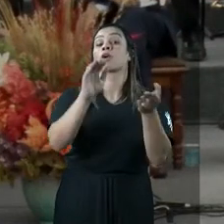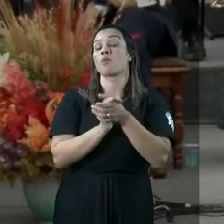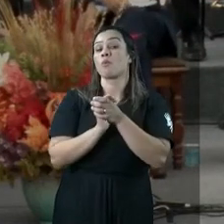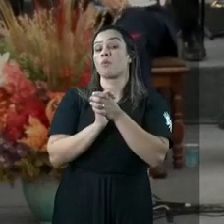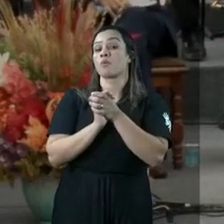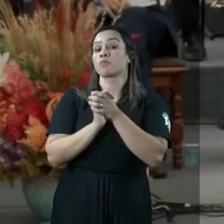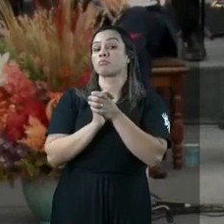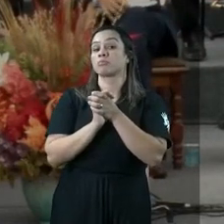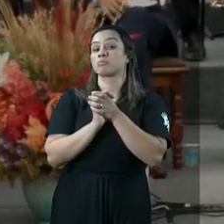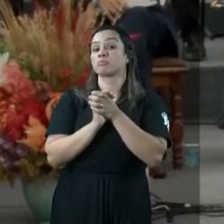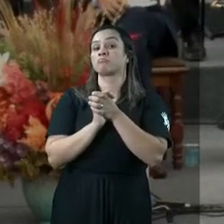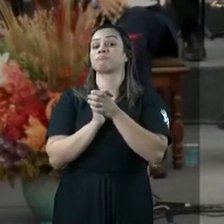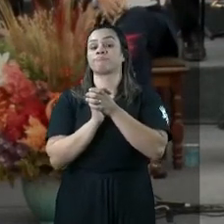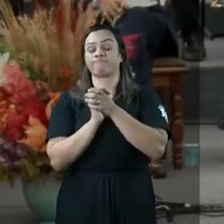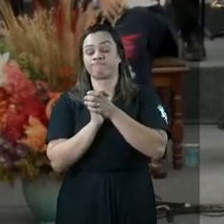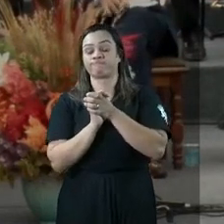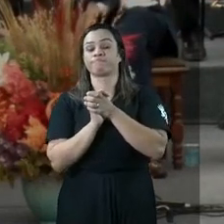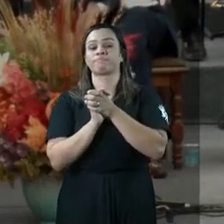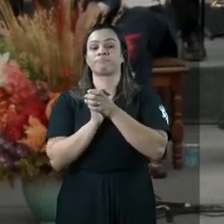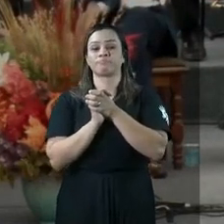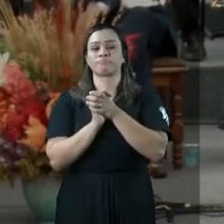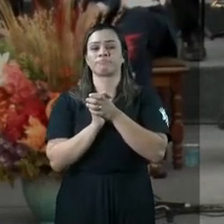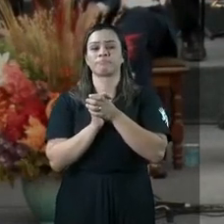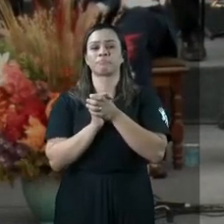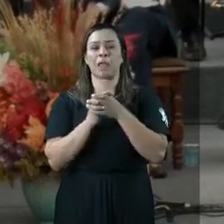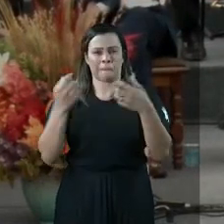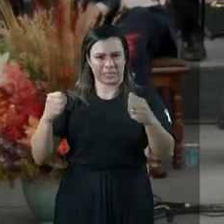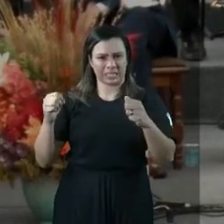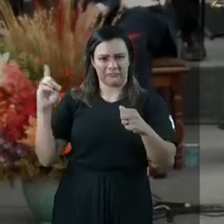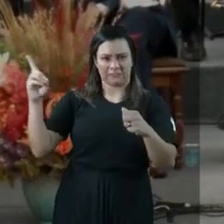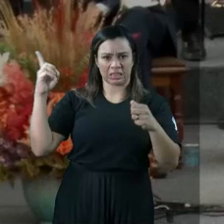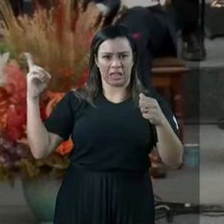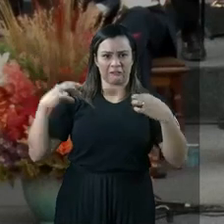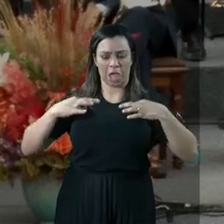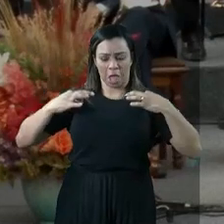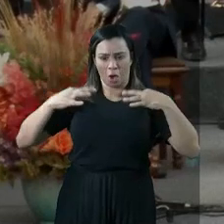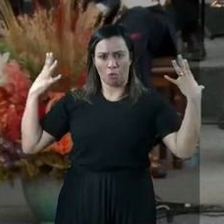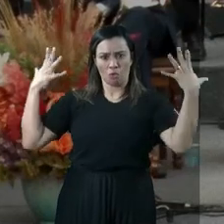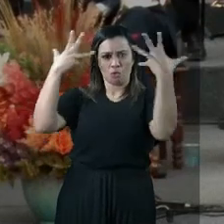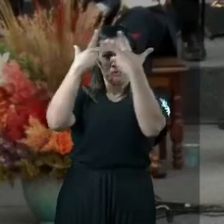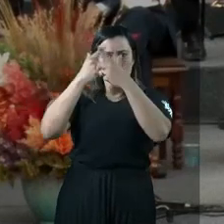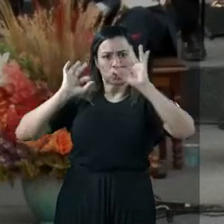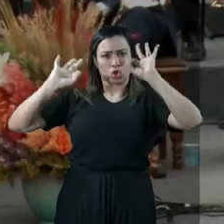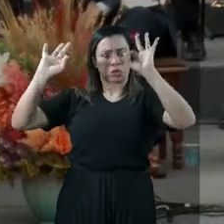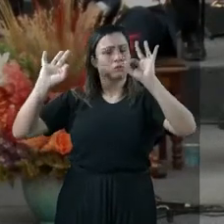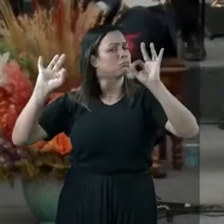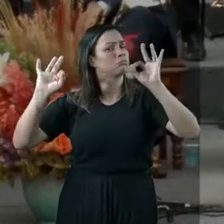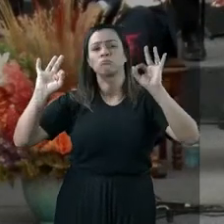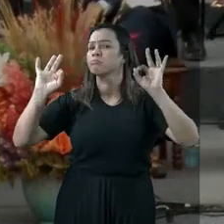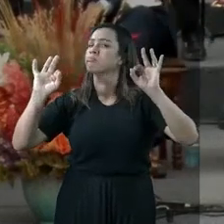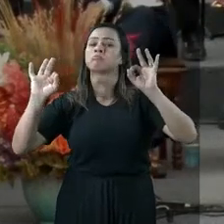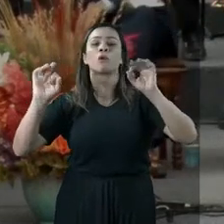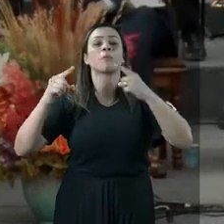a coroa que rege é a do rei da glória. Cadê a veste real, Davi? Ficou no palácio. Eu vim de éfode de linho,